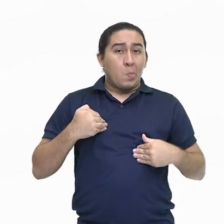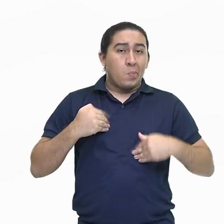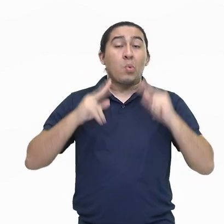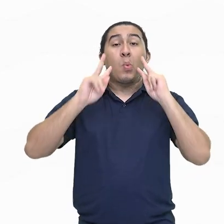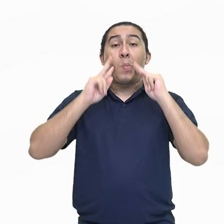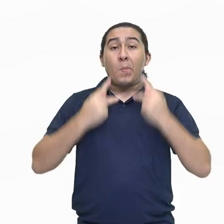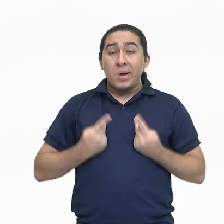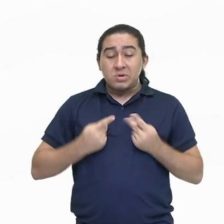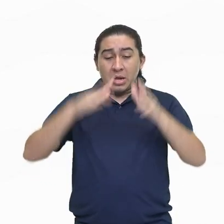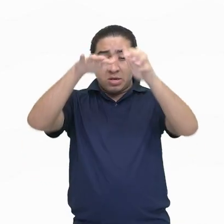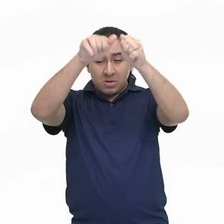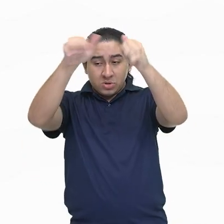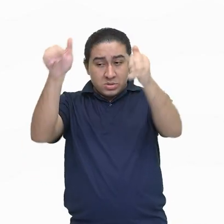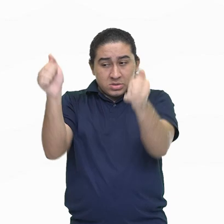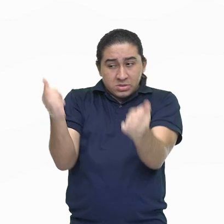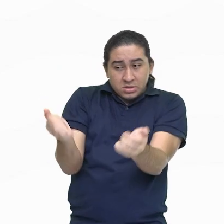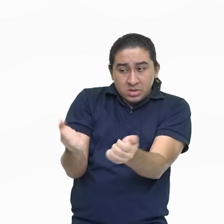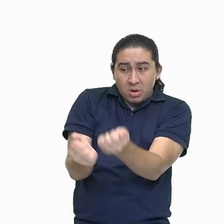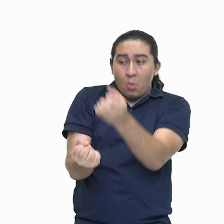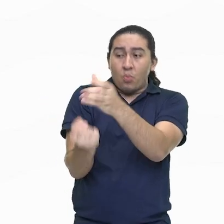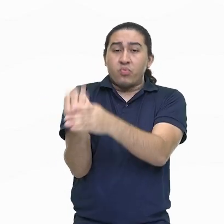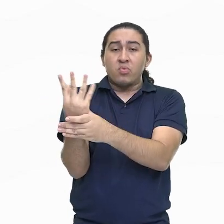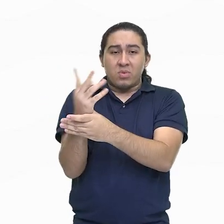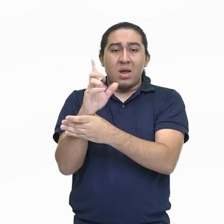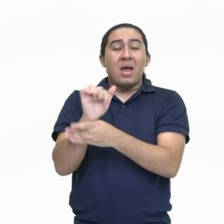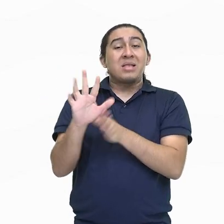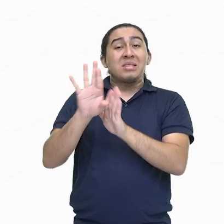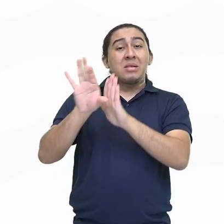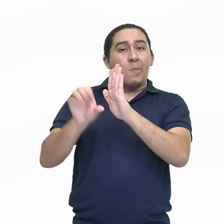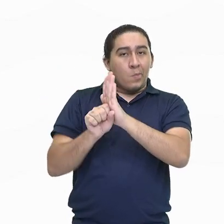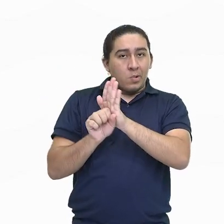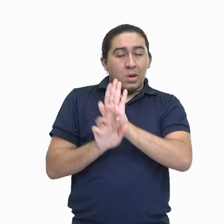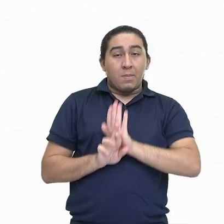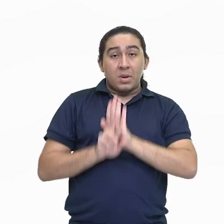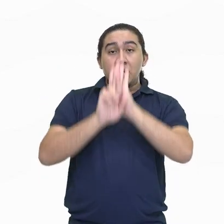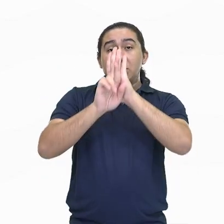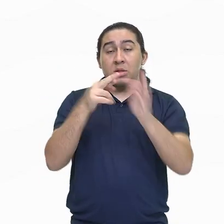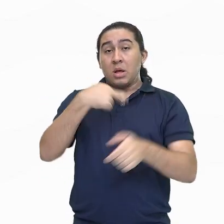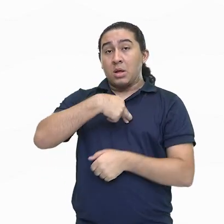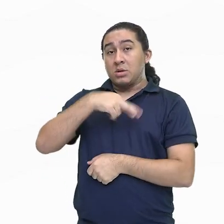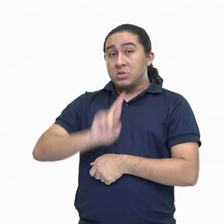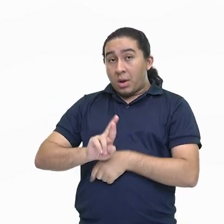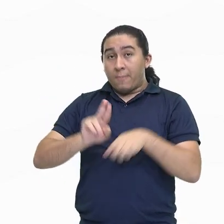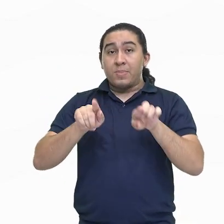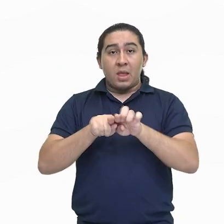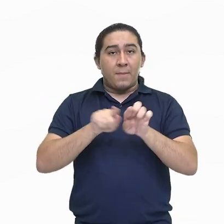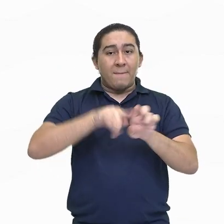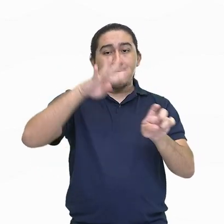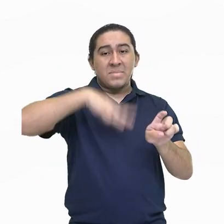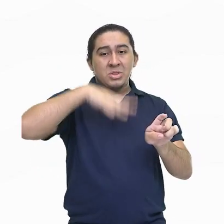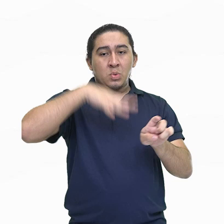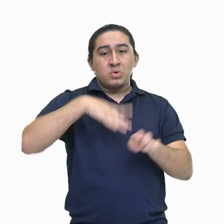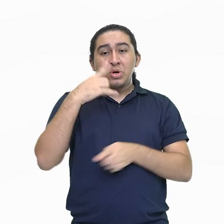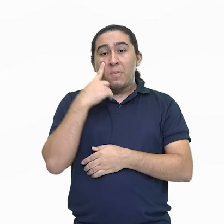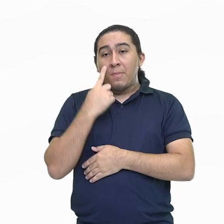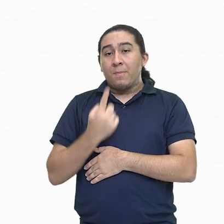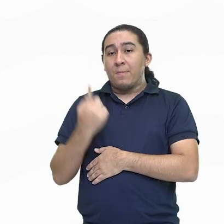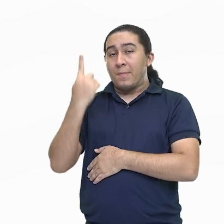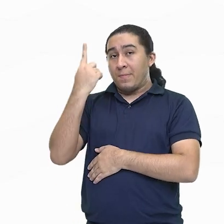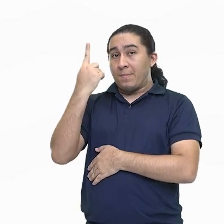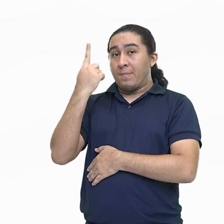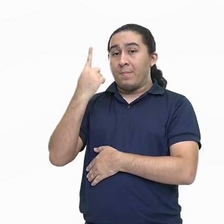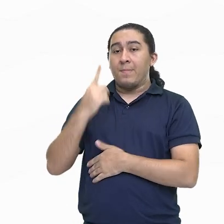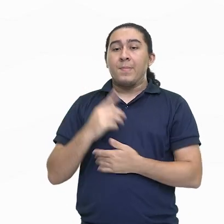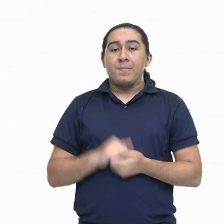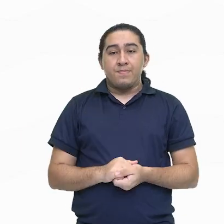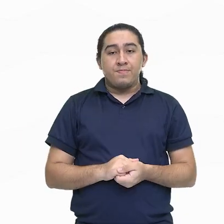grega, representando sua religião e a sua mitologia. Aí a gente tem uma imagem de uma escultura grega. Então, o que a